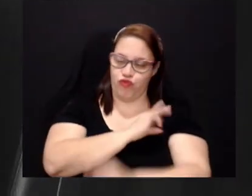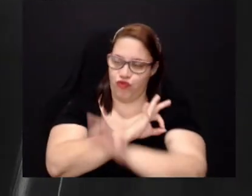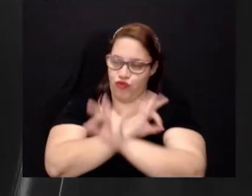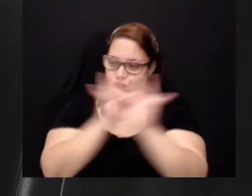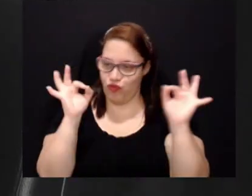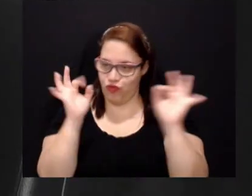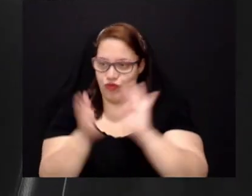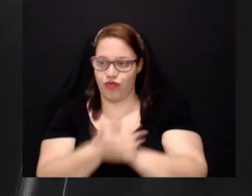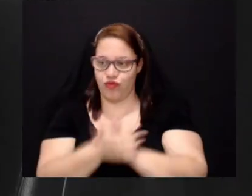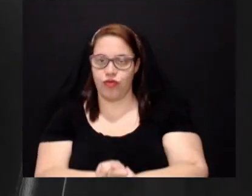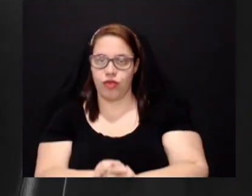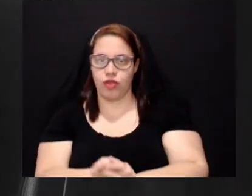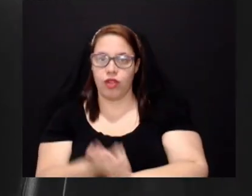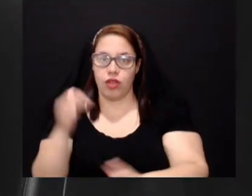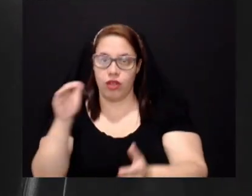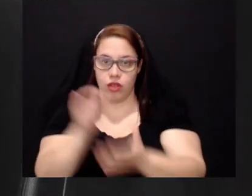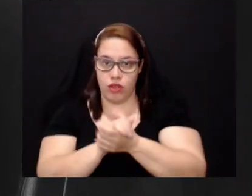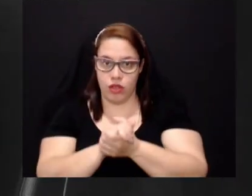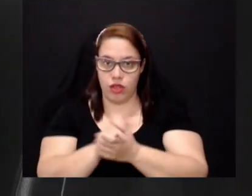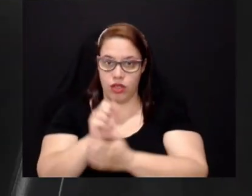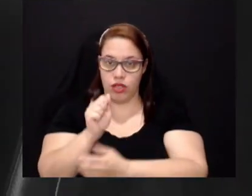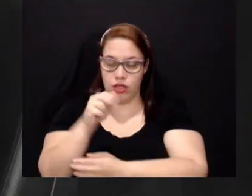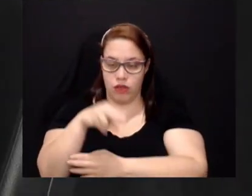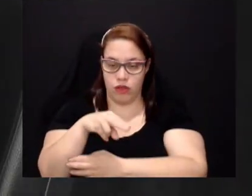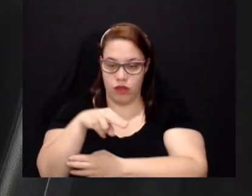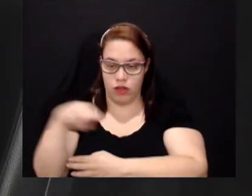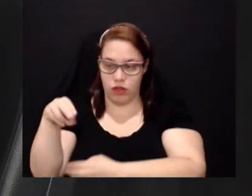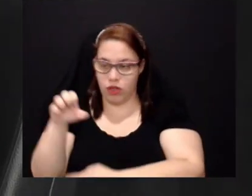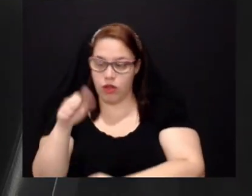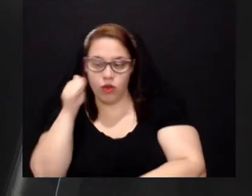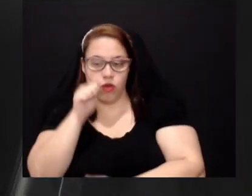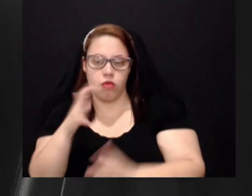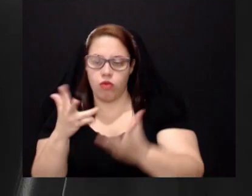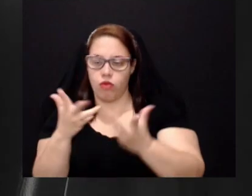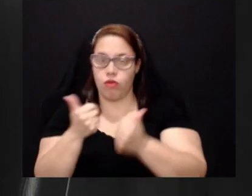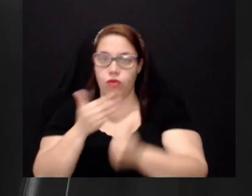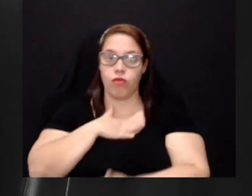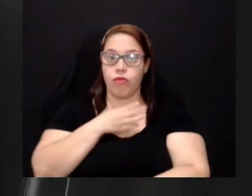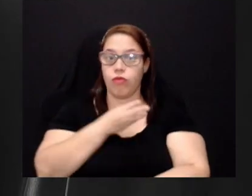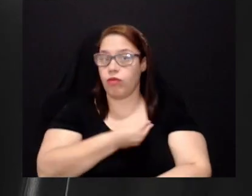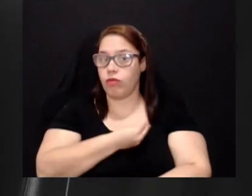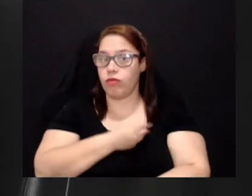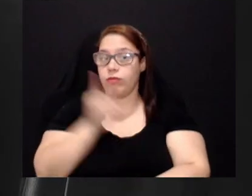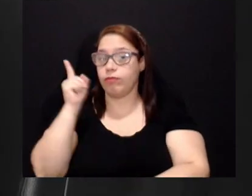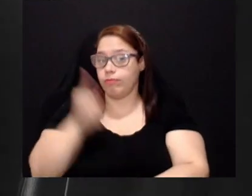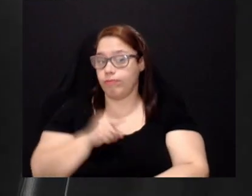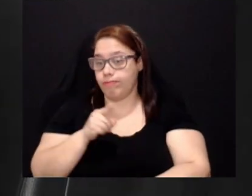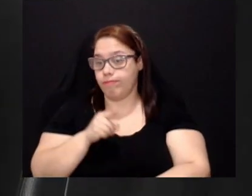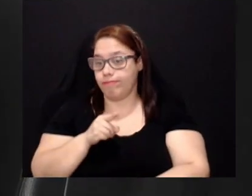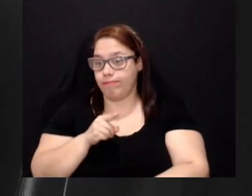sou casada com a Anne, que é uma mulher maravilhosa, a mulher da minha vida. E é isso, gente. Aí a gente pode ir